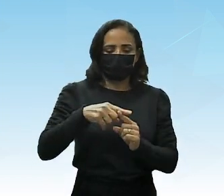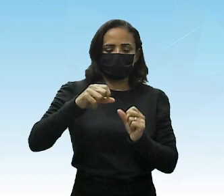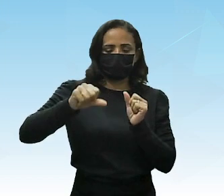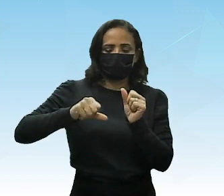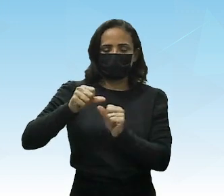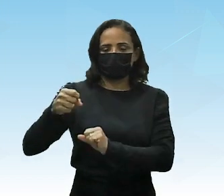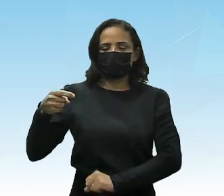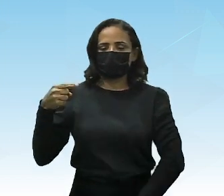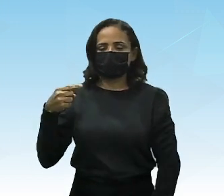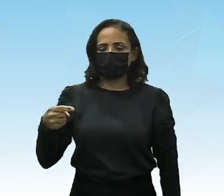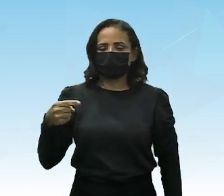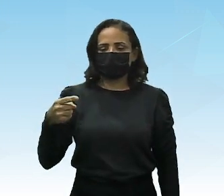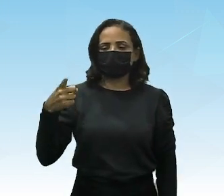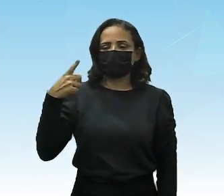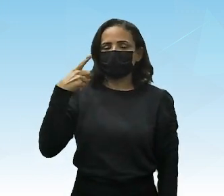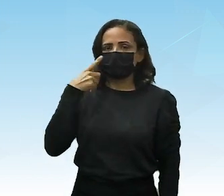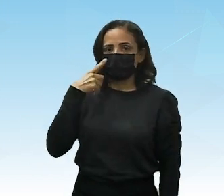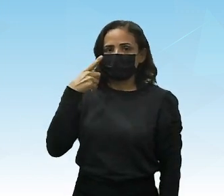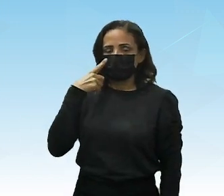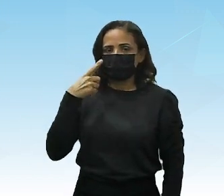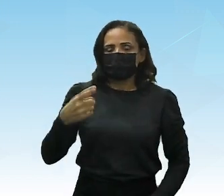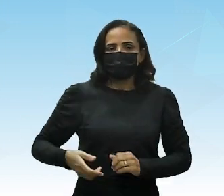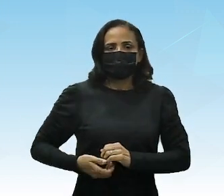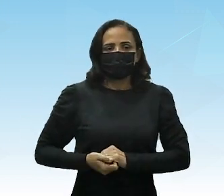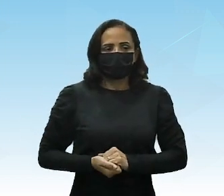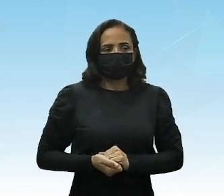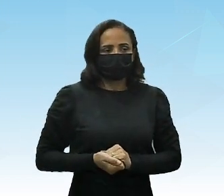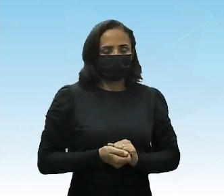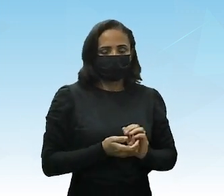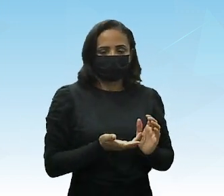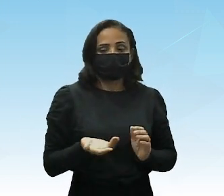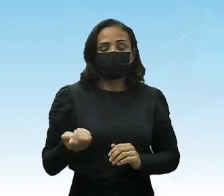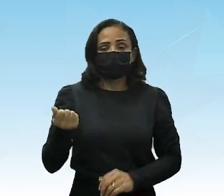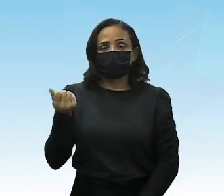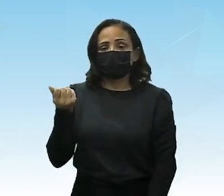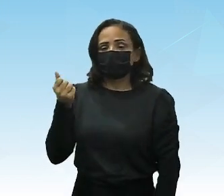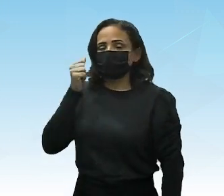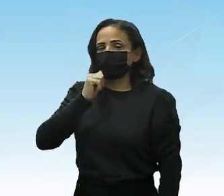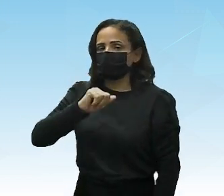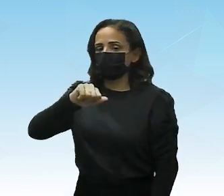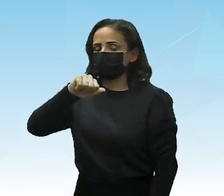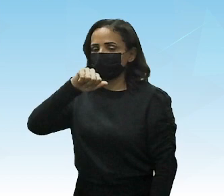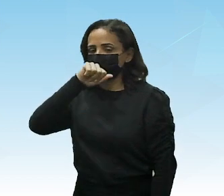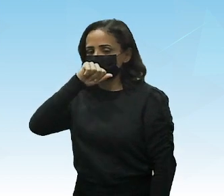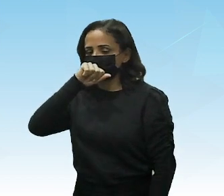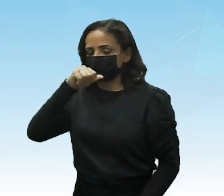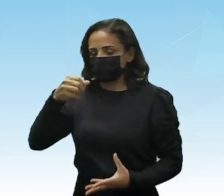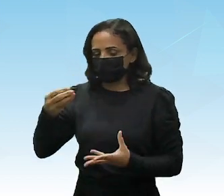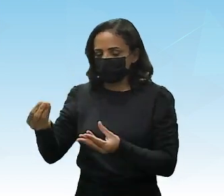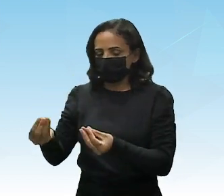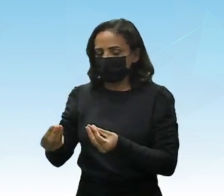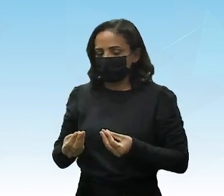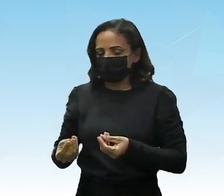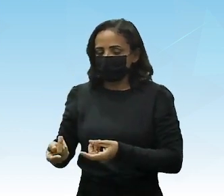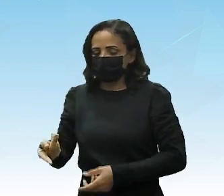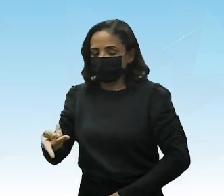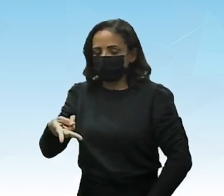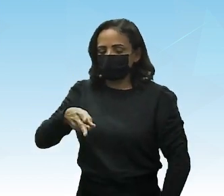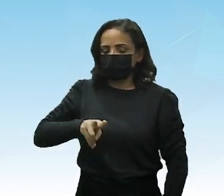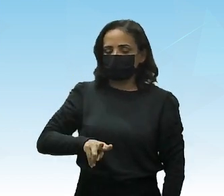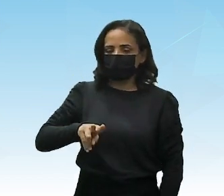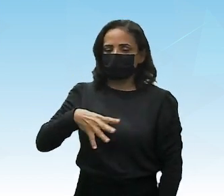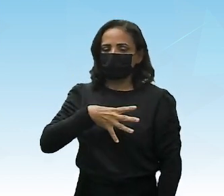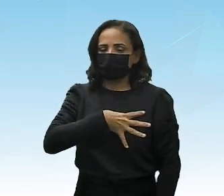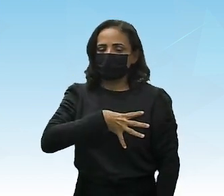menos, o anticorpo vai sair, presta atenção, do corpo da mãe e vai para o corpo da criança. Agora, vê como é o